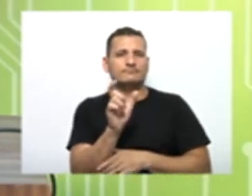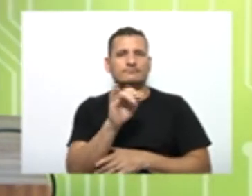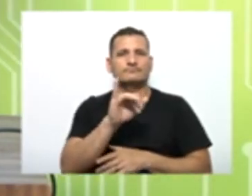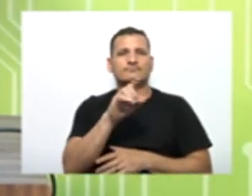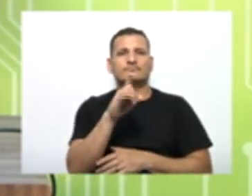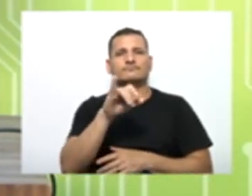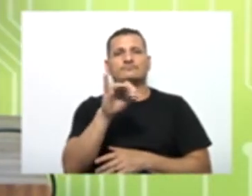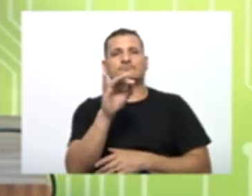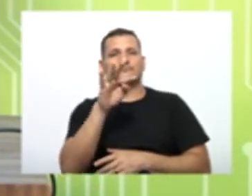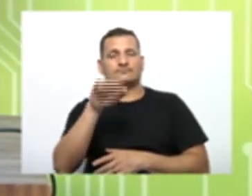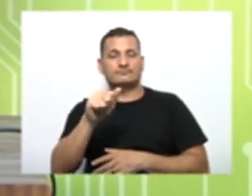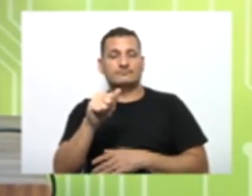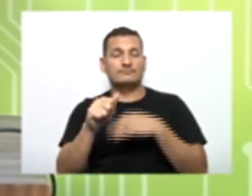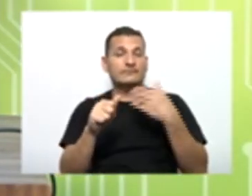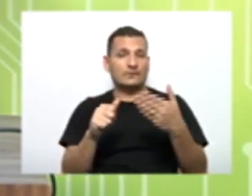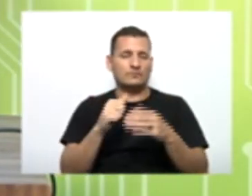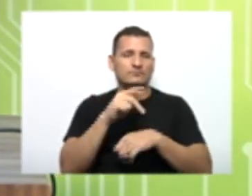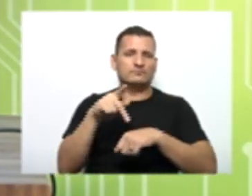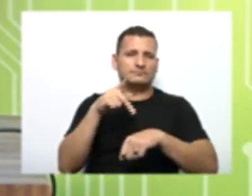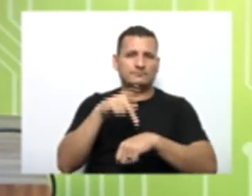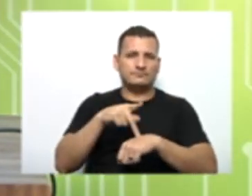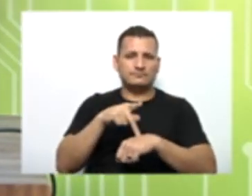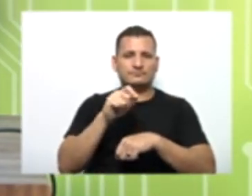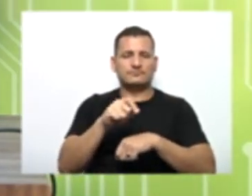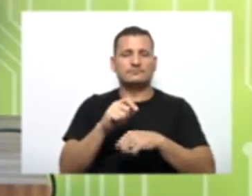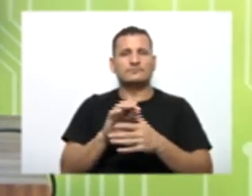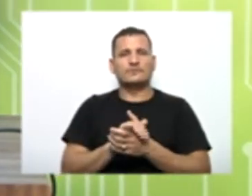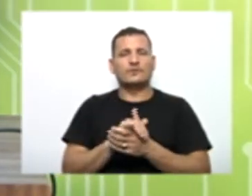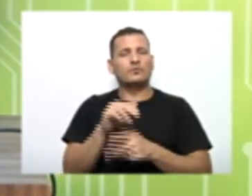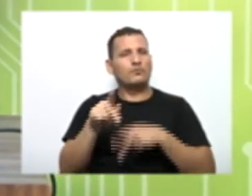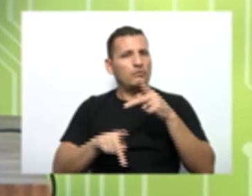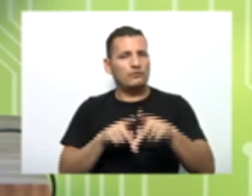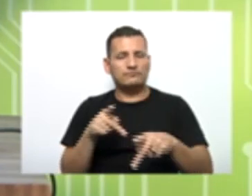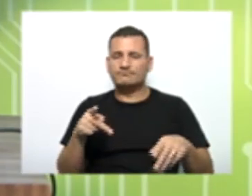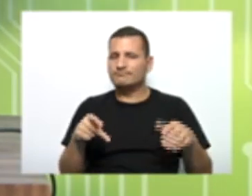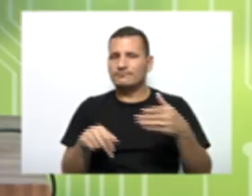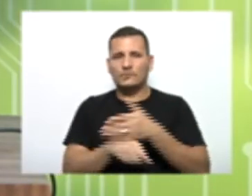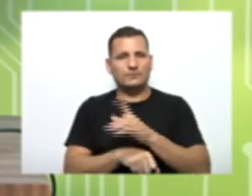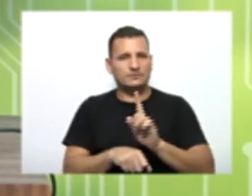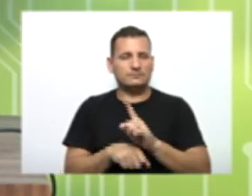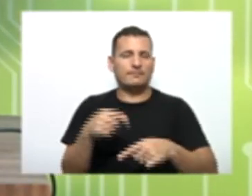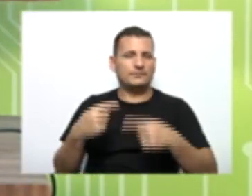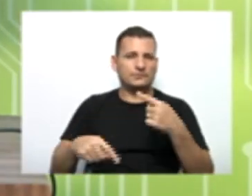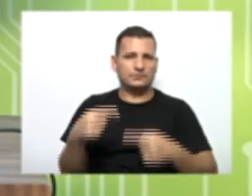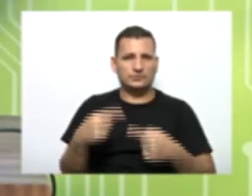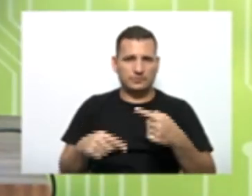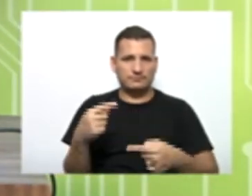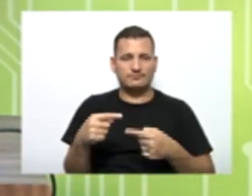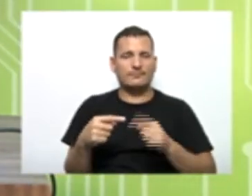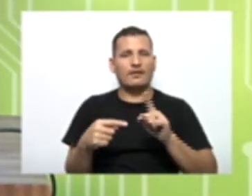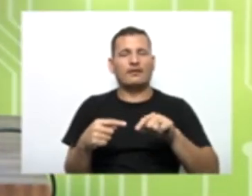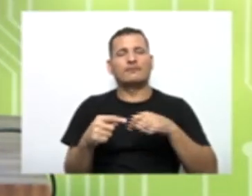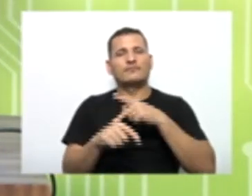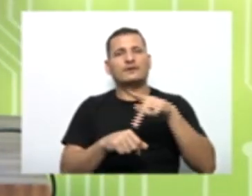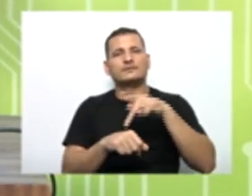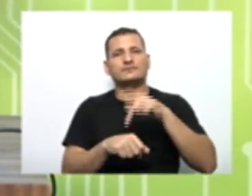designada para aquelas pessoas que não se importavam com o exercício da cidadania. E aí fica entre nós a questão, né? Se nós